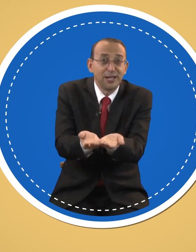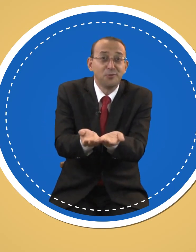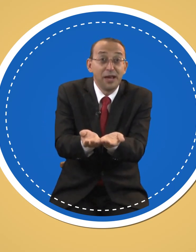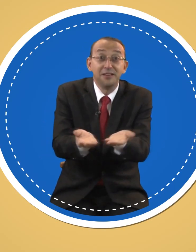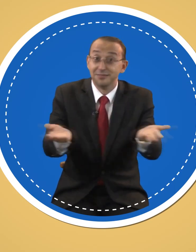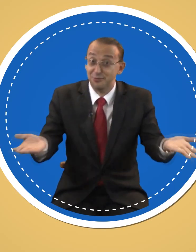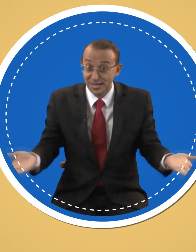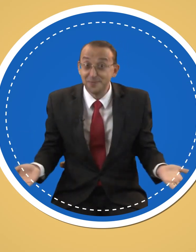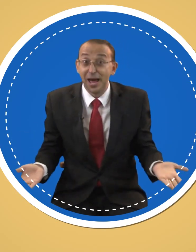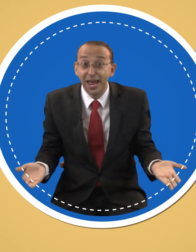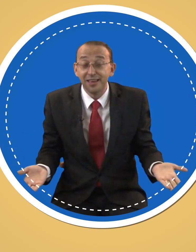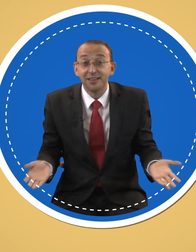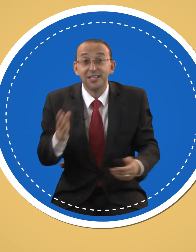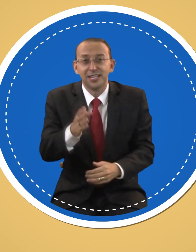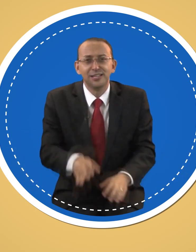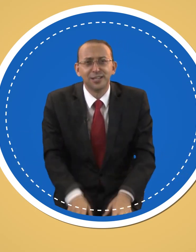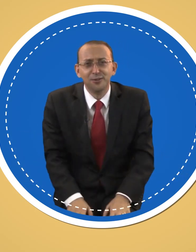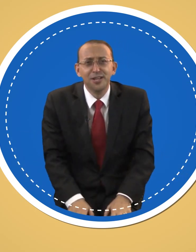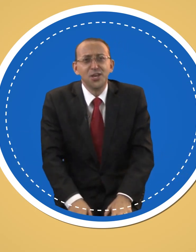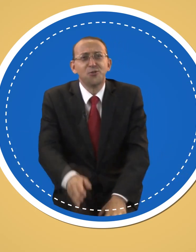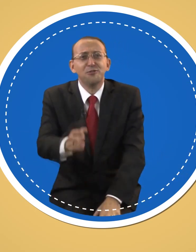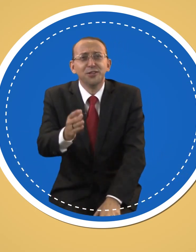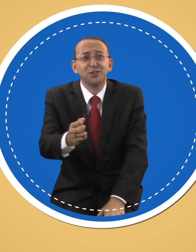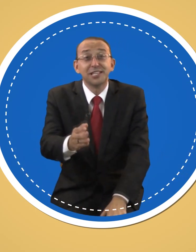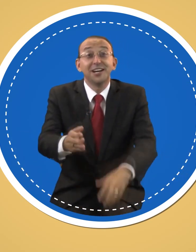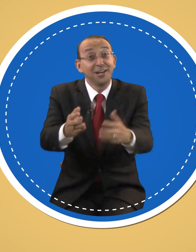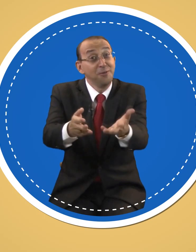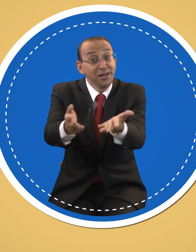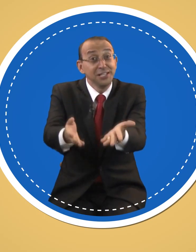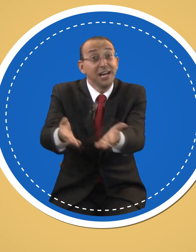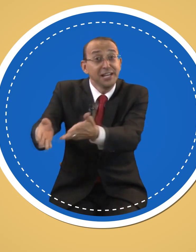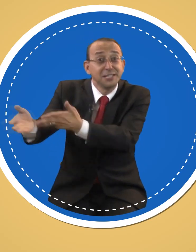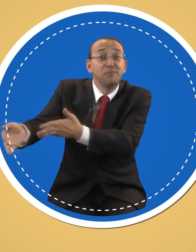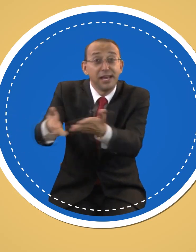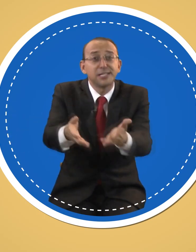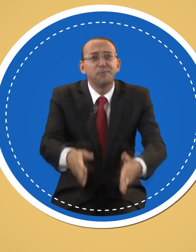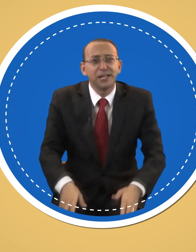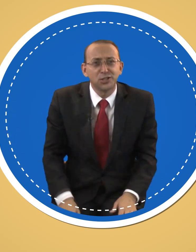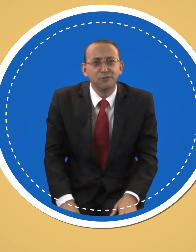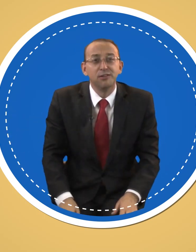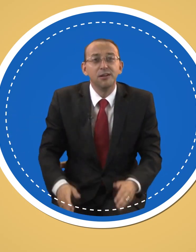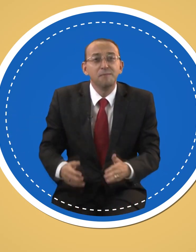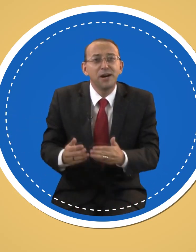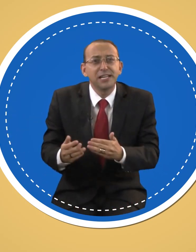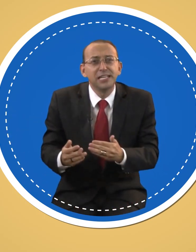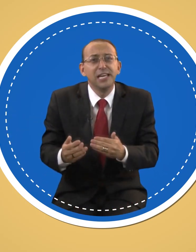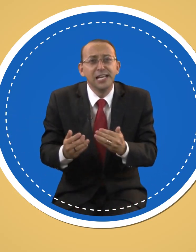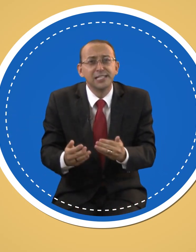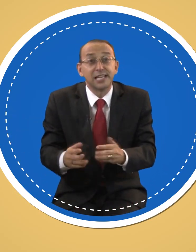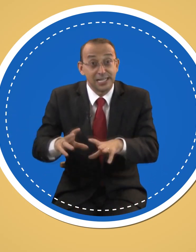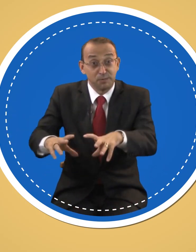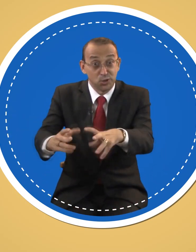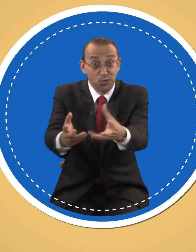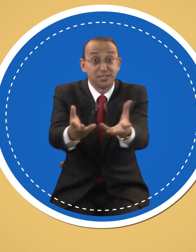compartilhar o bem faz bem então eu Convido você a Compartilhar esse bem esse aplicativo para que